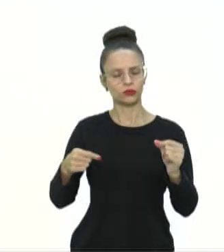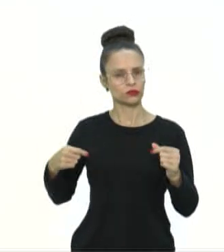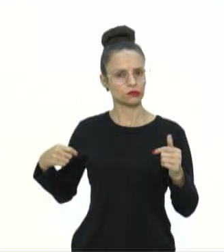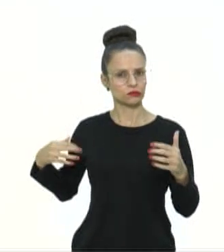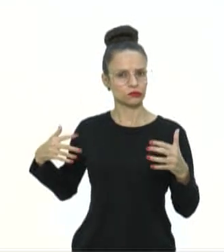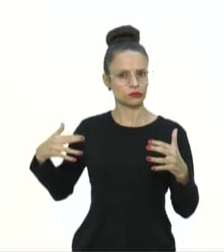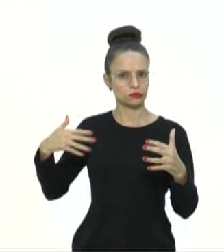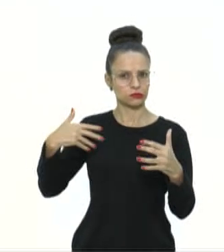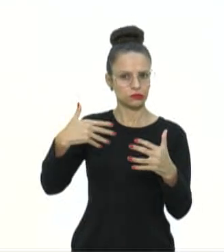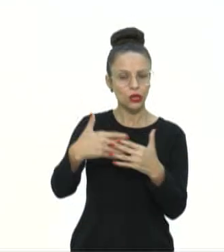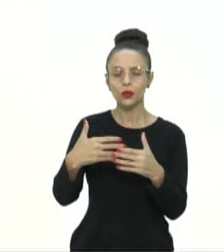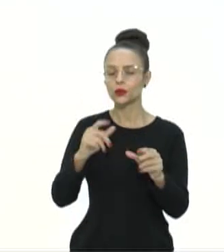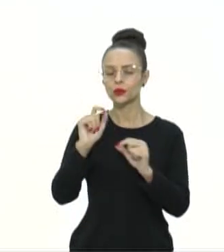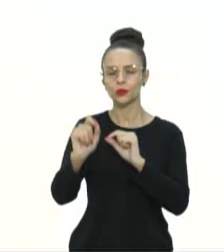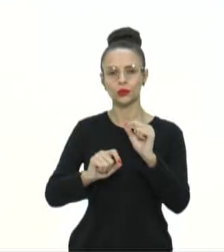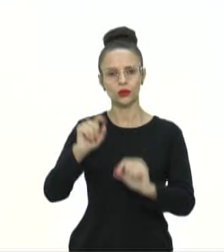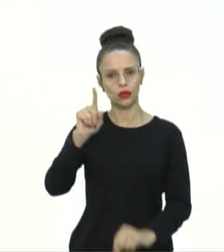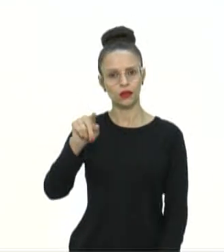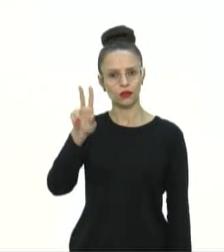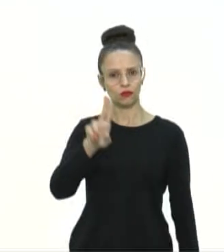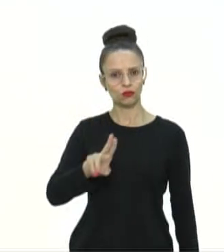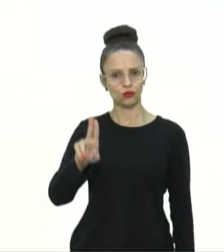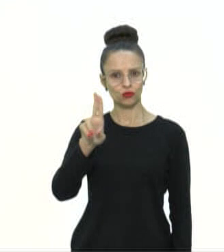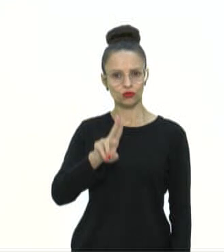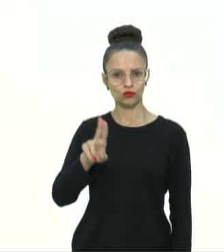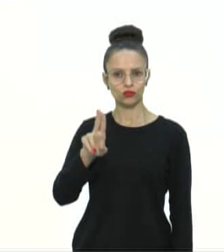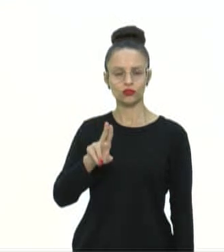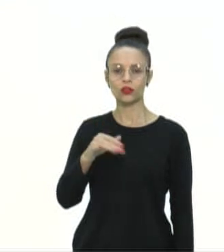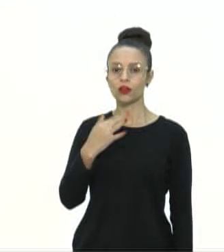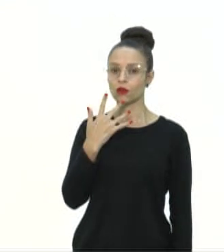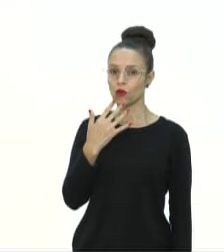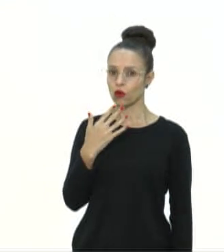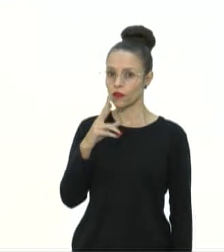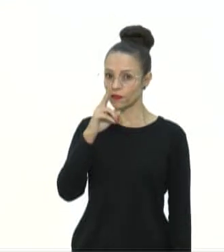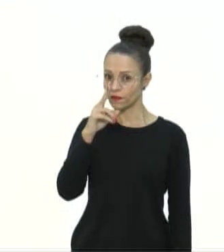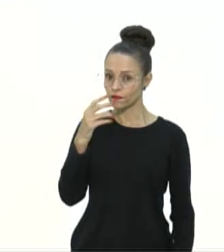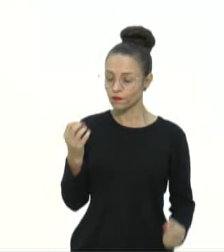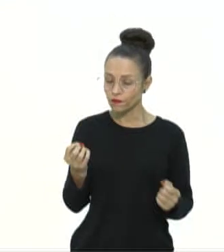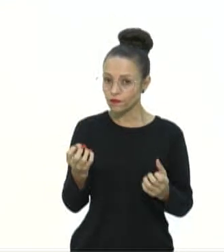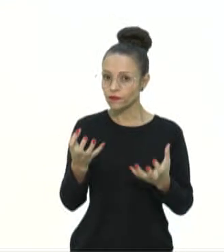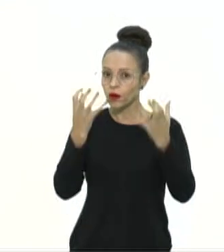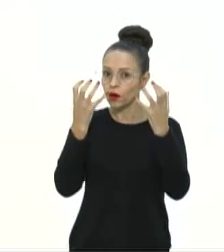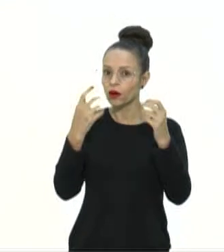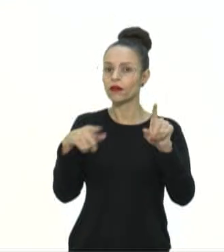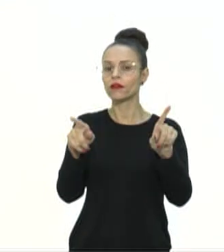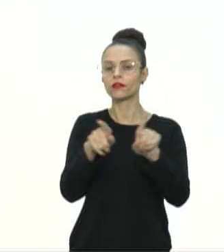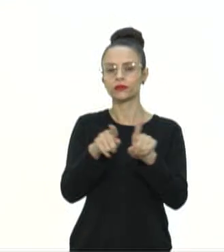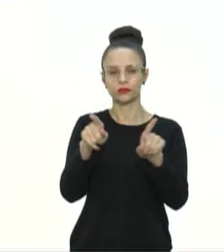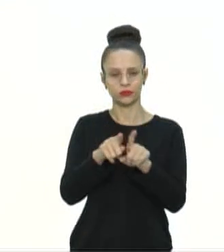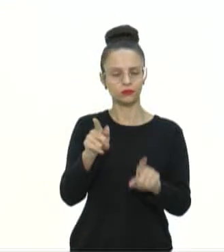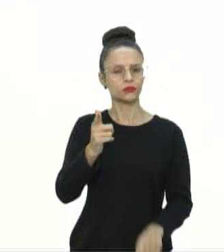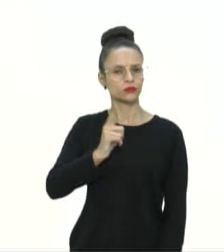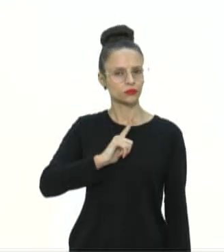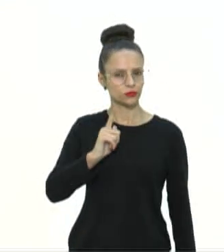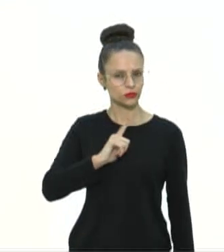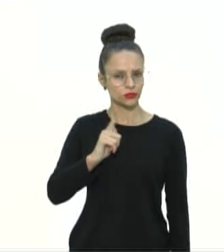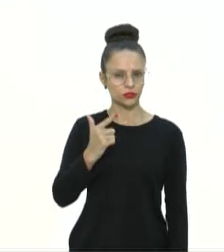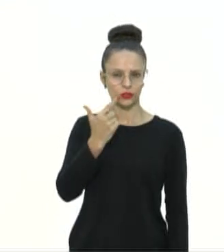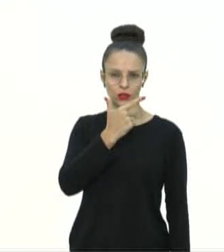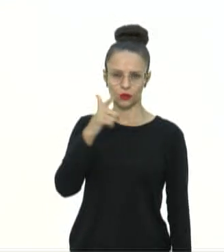de sua história é a utilização de cores fortes, mas também ocorrem